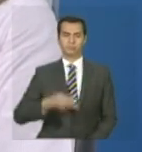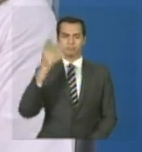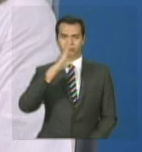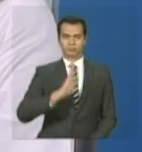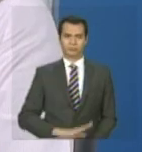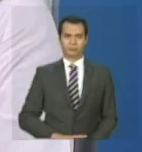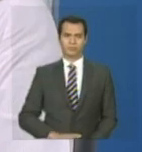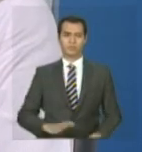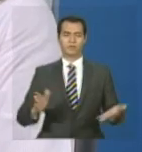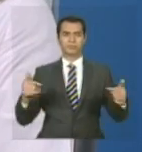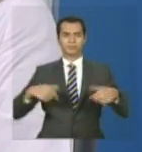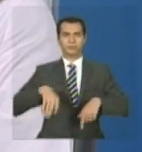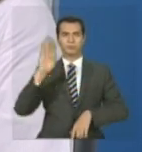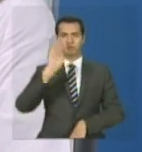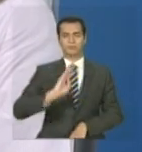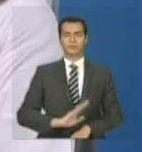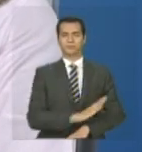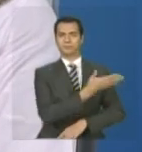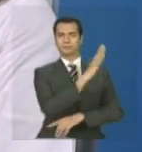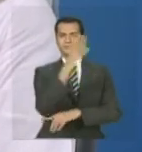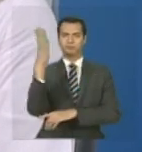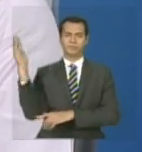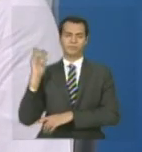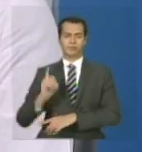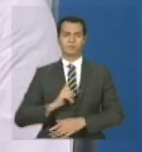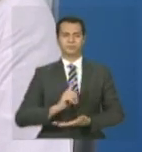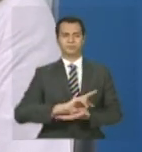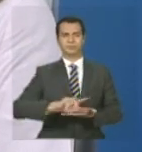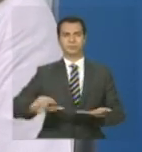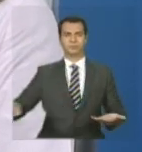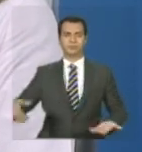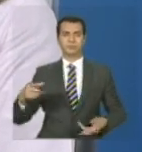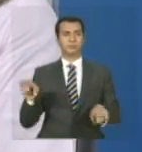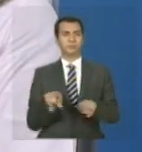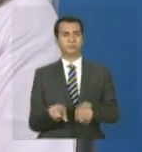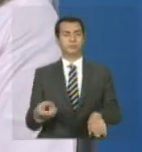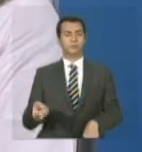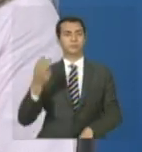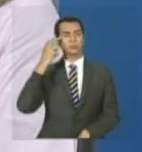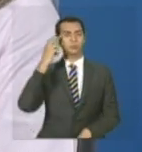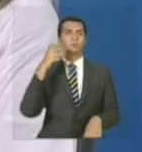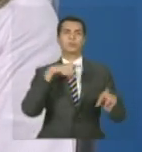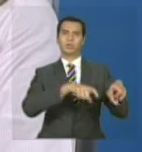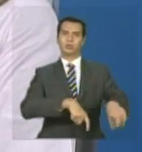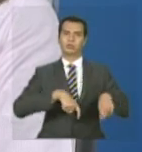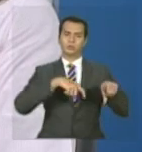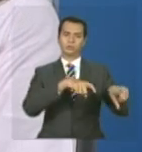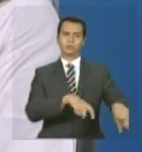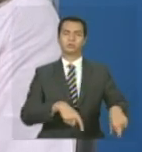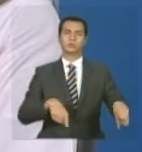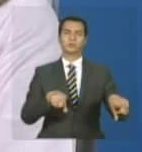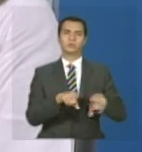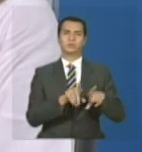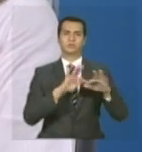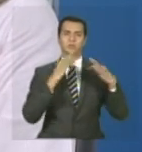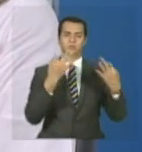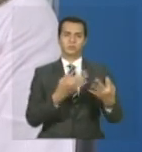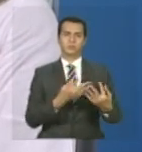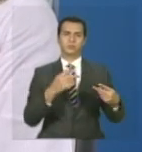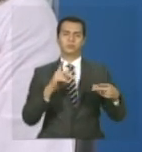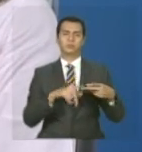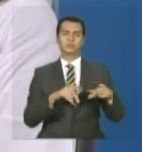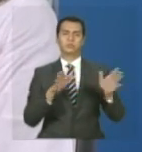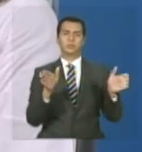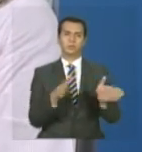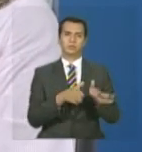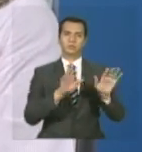a nossa natureza nos oferece, a nossa cultura agrícola, dos nossos agricultores familiares, dos pequenos agricultores,